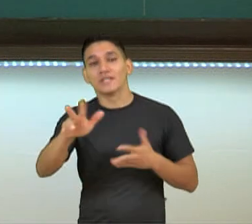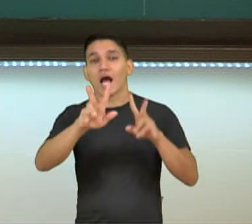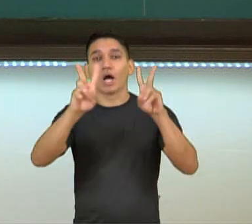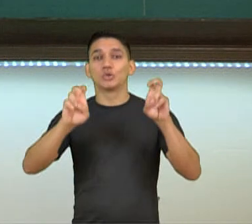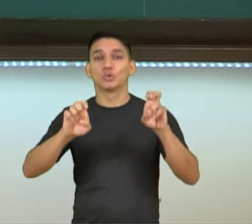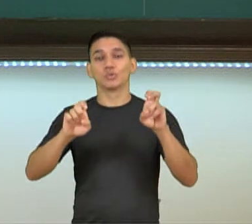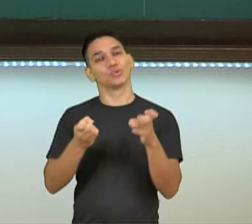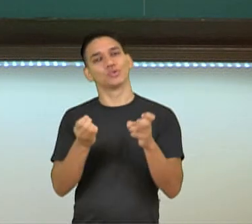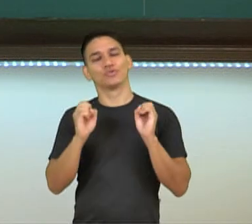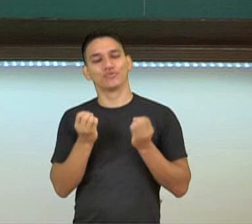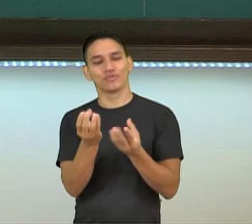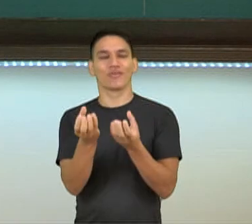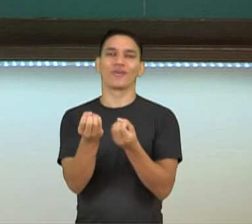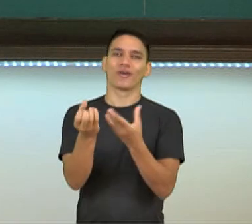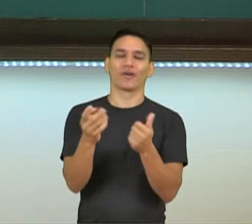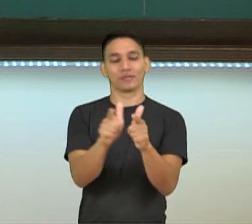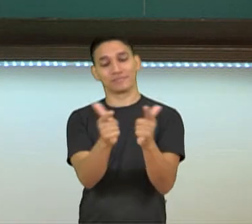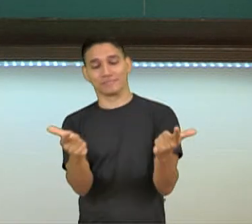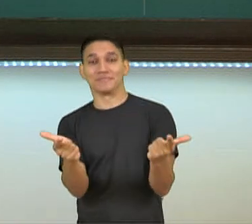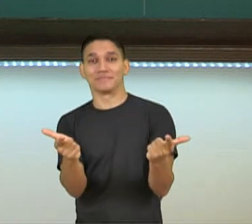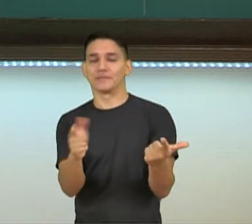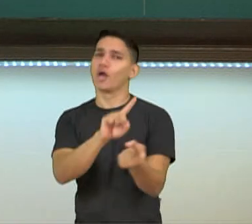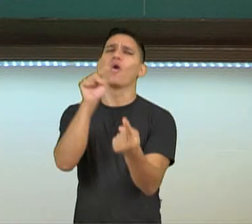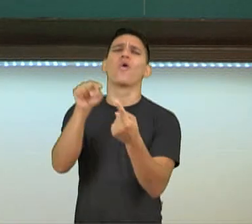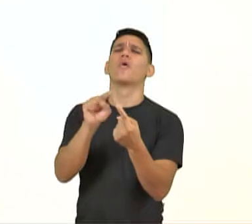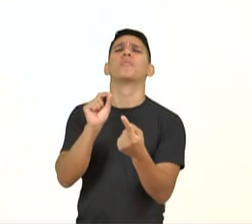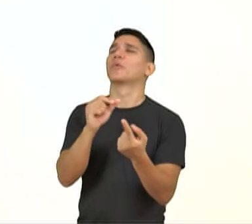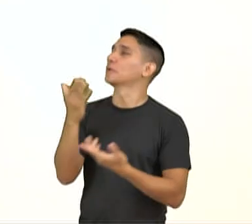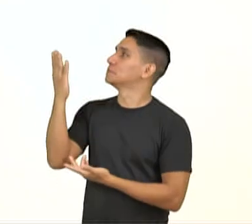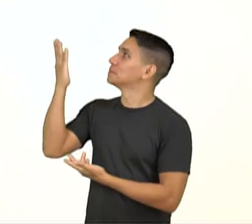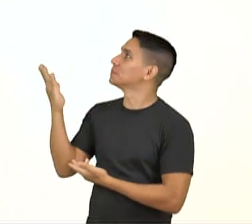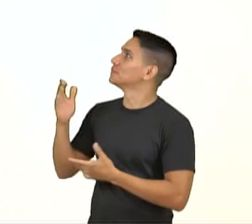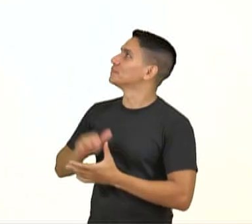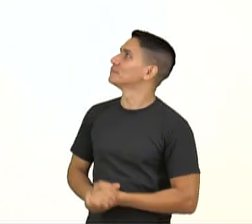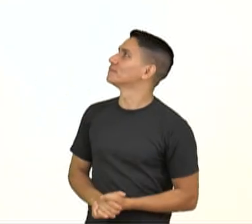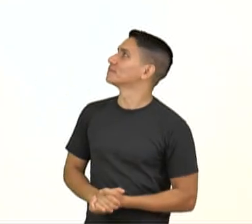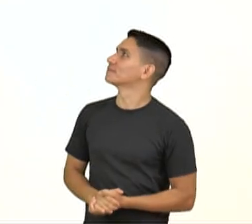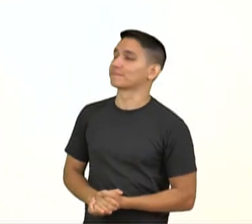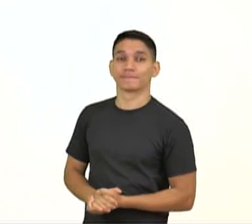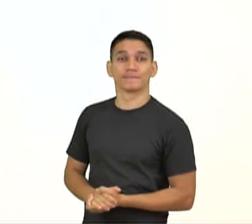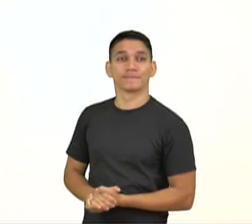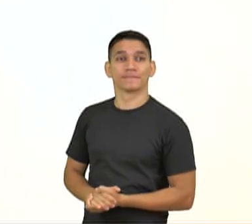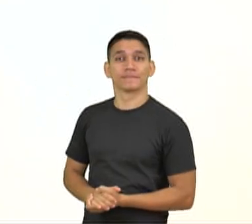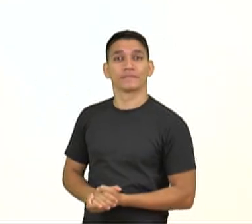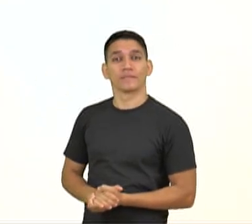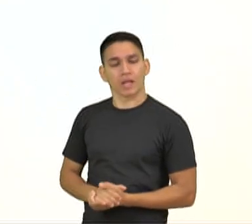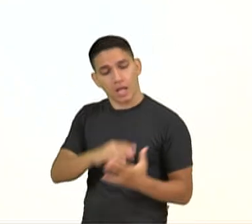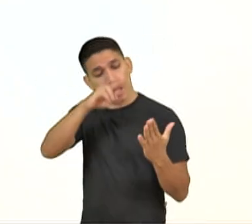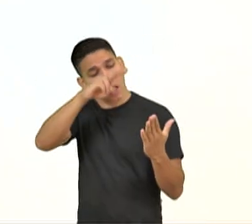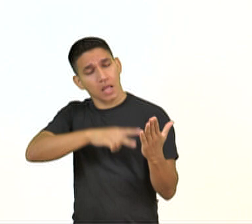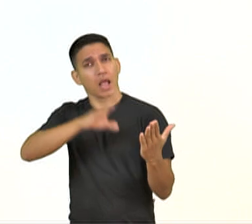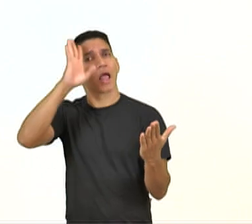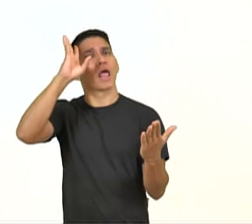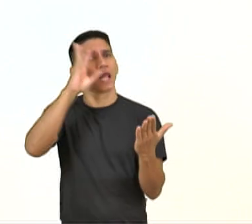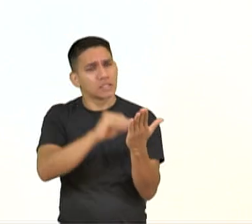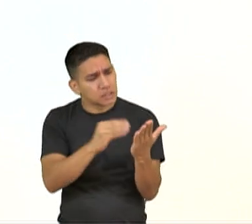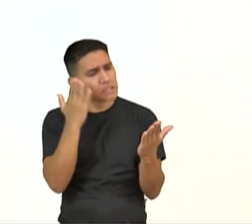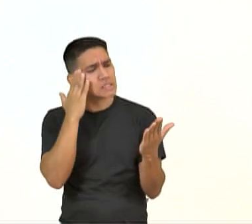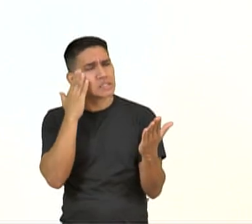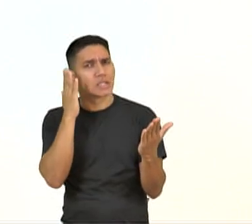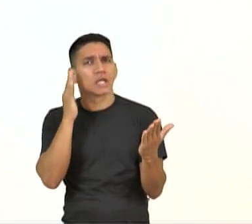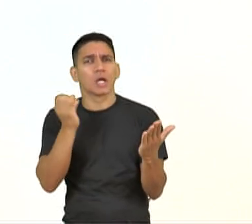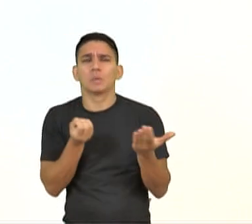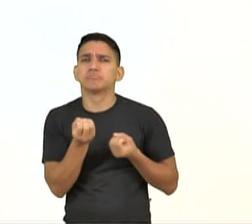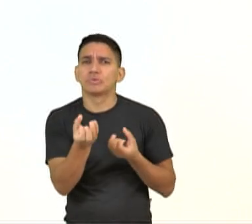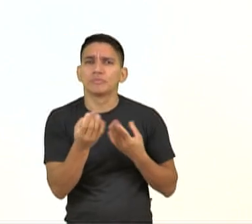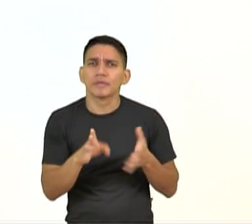notícia. Vamos aos objetivos da aula? Vamos ler então. Objetivos da aula: ler e interpretar uma notícia, inferir o